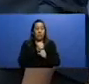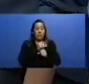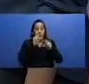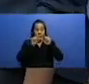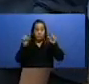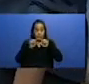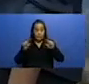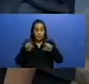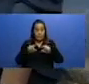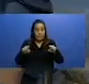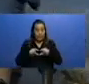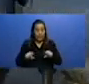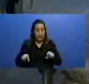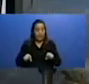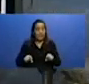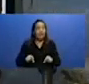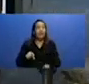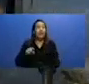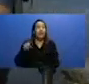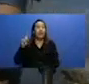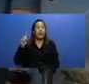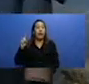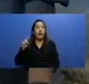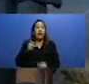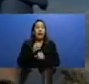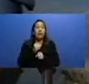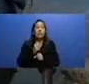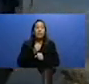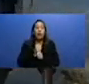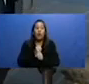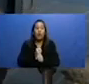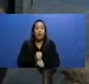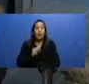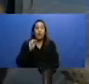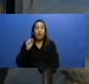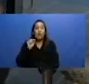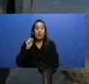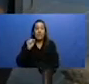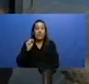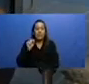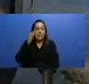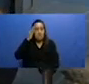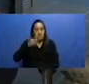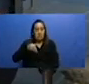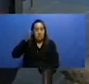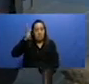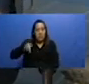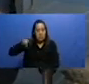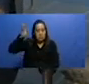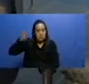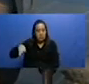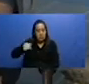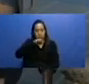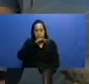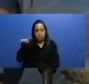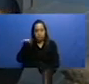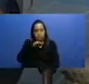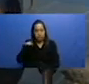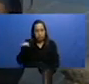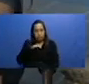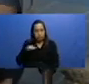ou coluna desse quadrado é? A soma mágica eu posso somar qualquer coluna